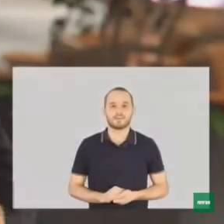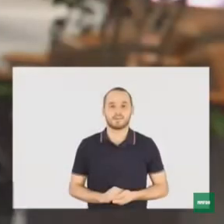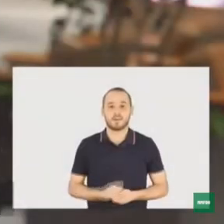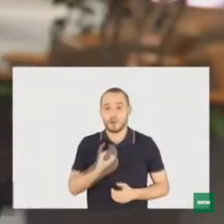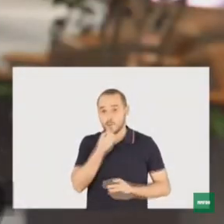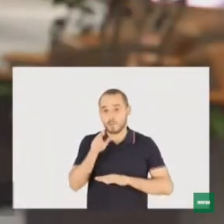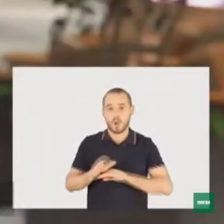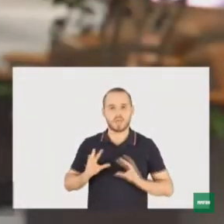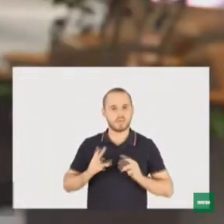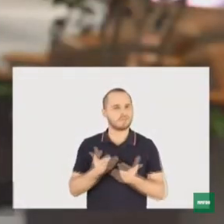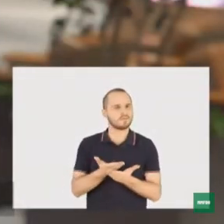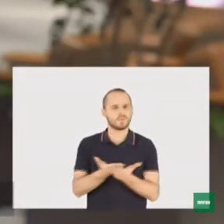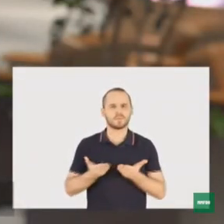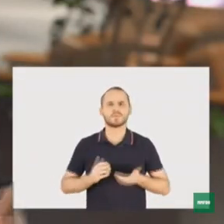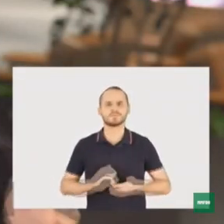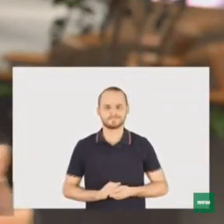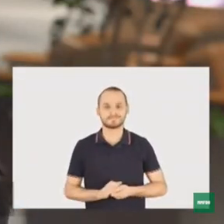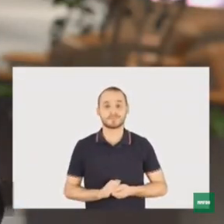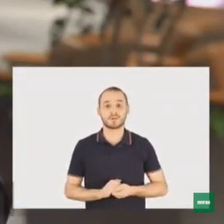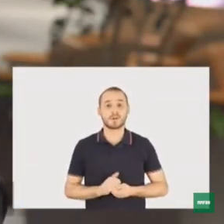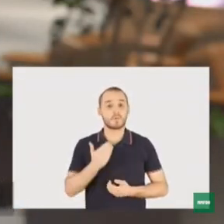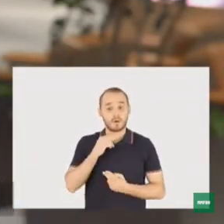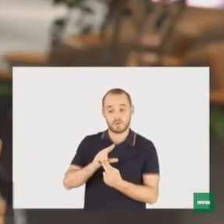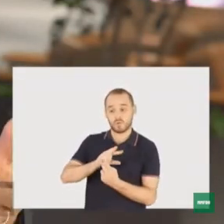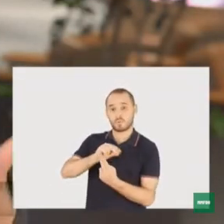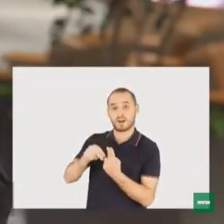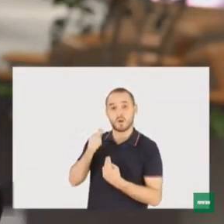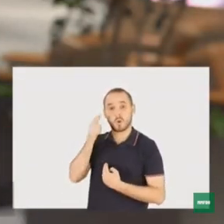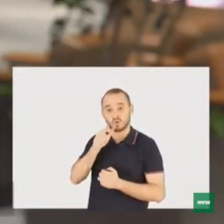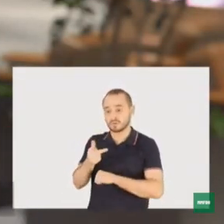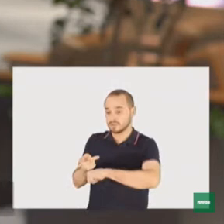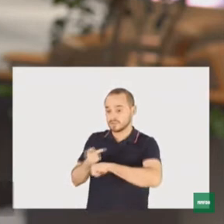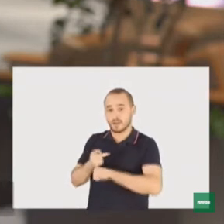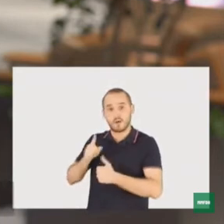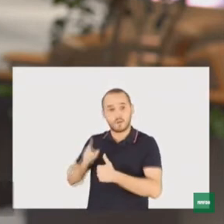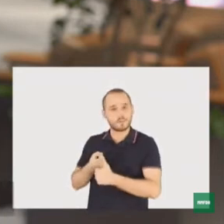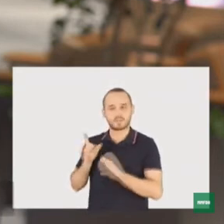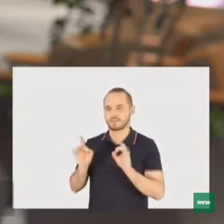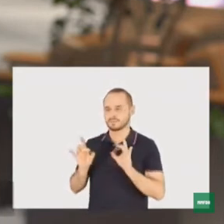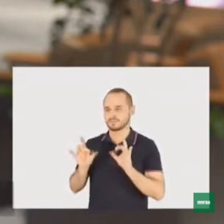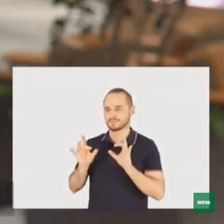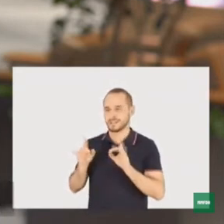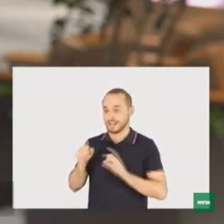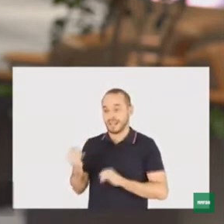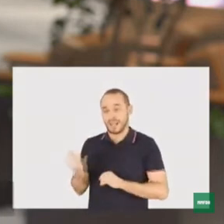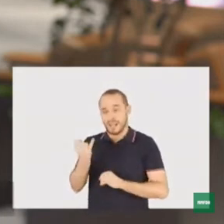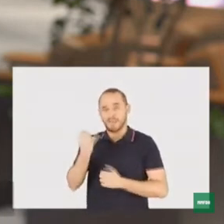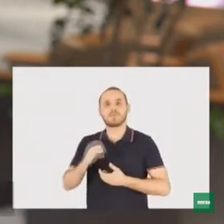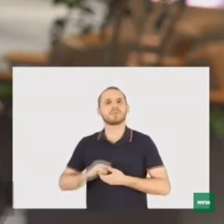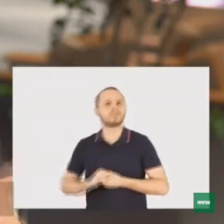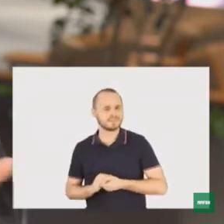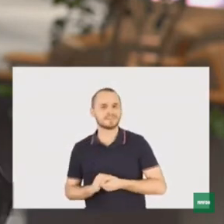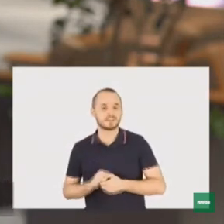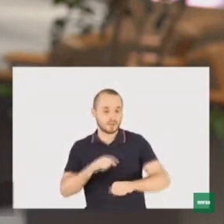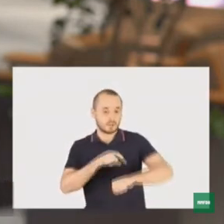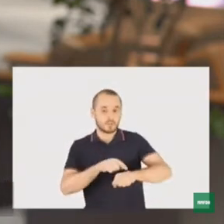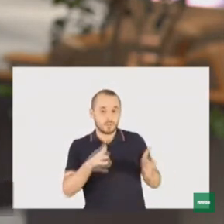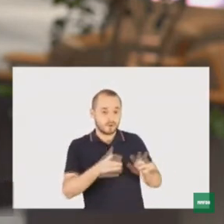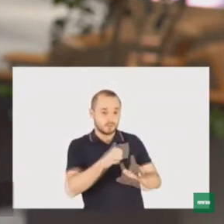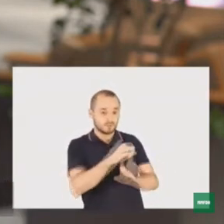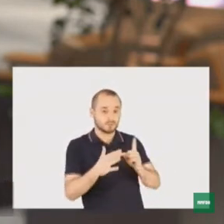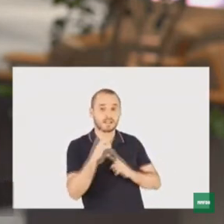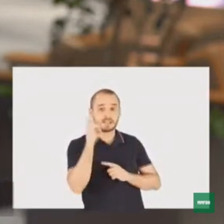Boa tarde a todas e a todos. Para o Bradesco, ser um dos destaques da primeira edição desse prêmio tão importante e em um momento